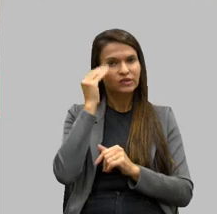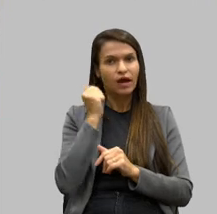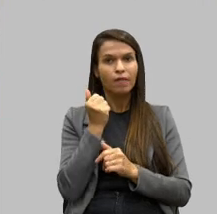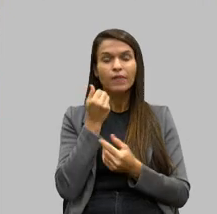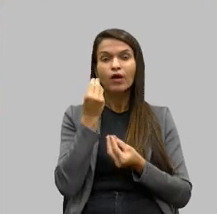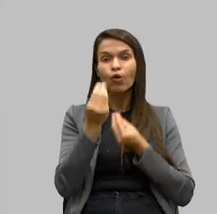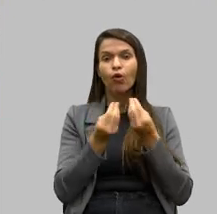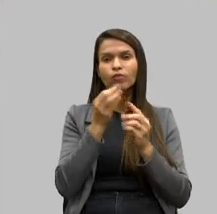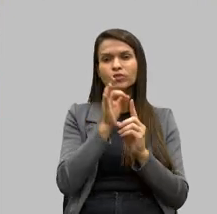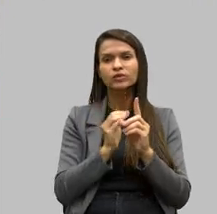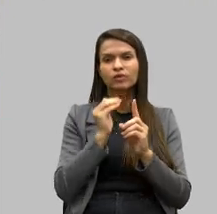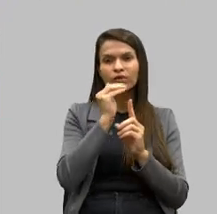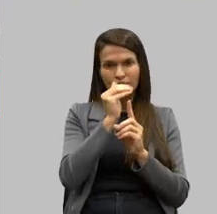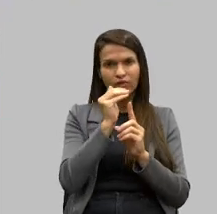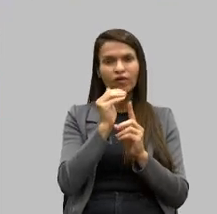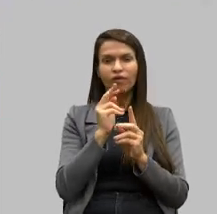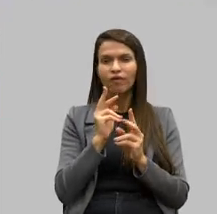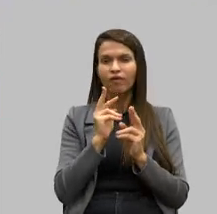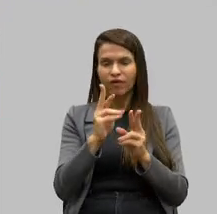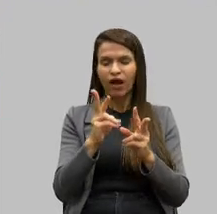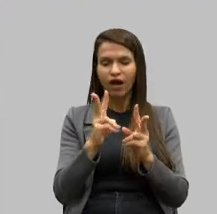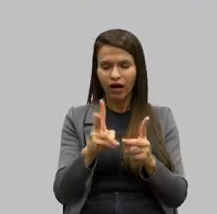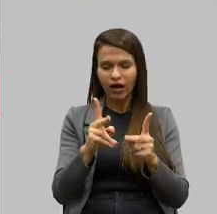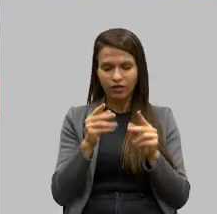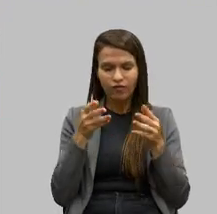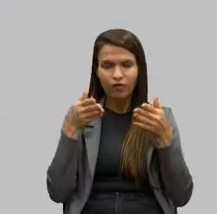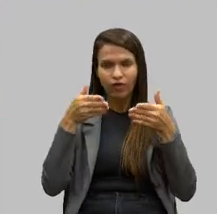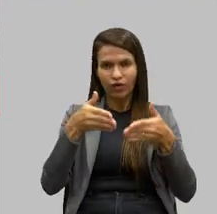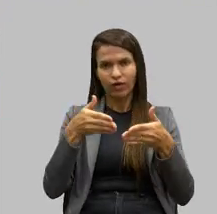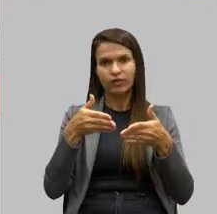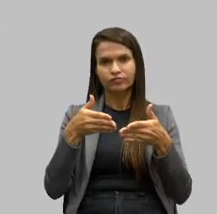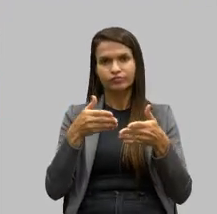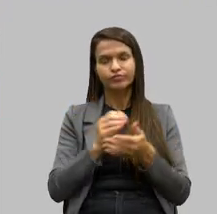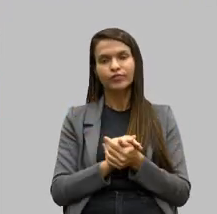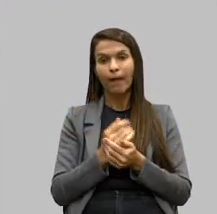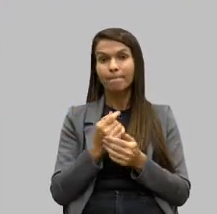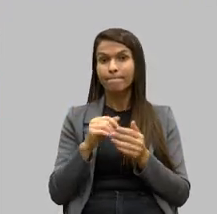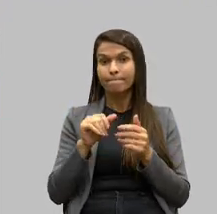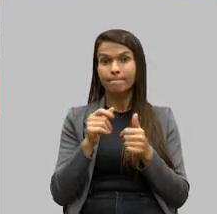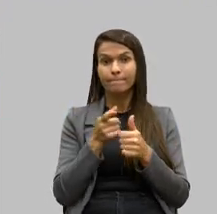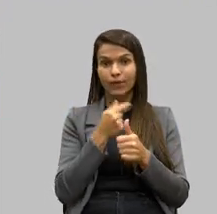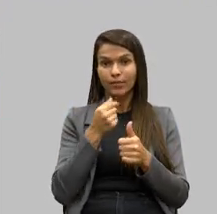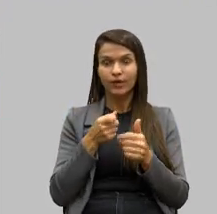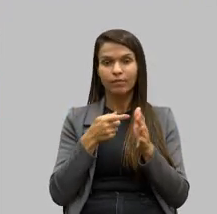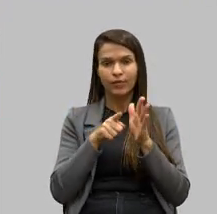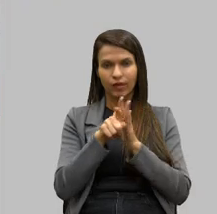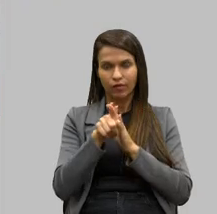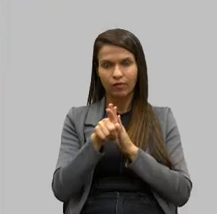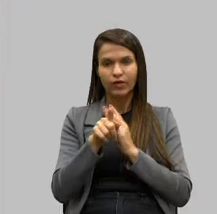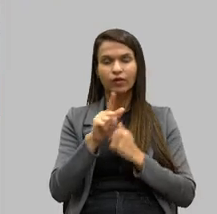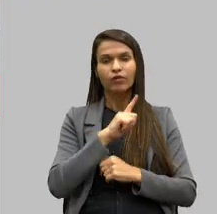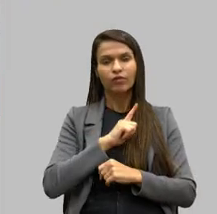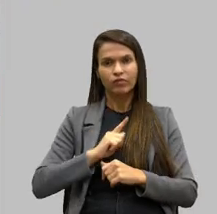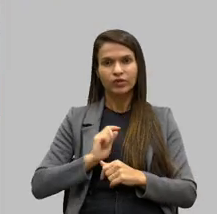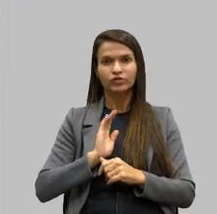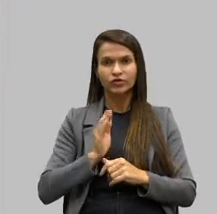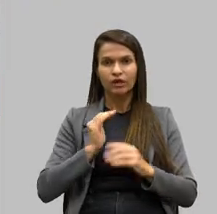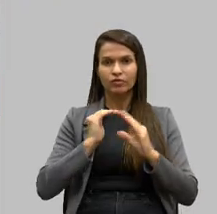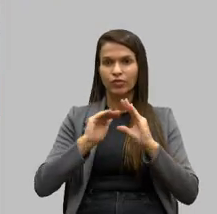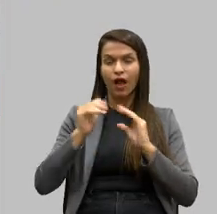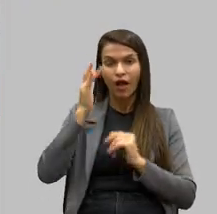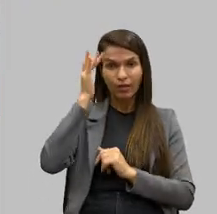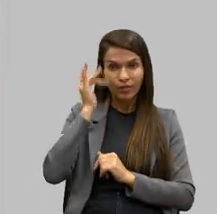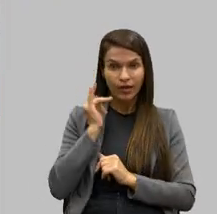desembargadores vão atuar no mérito. Então, essa é a primeira pergunta. O governo já deve ser publicado amanhã, mas o